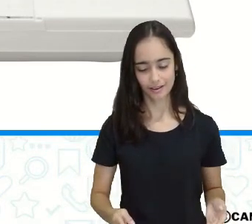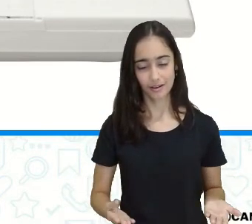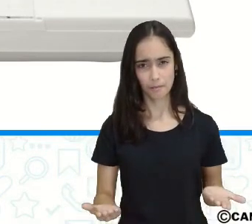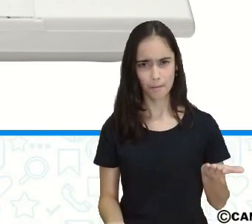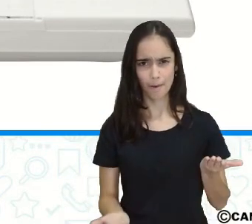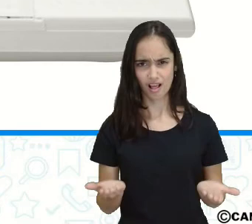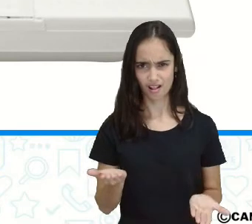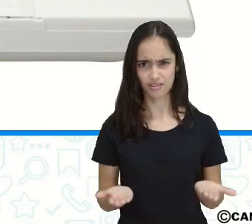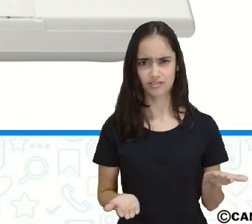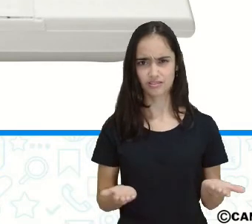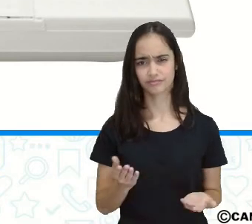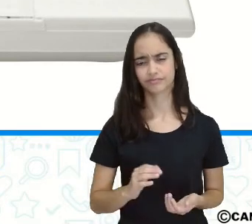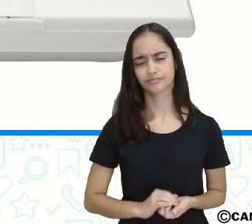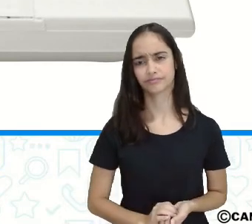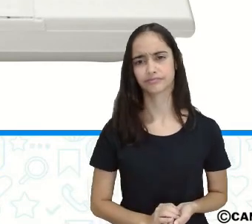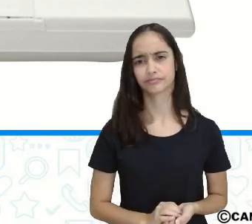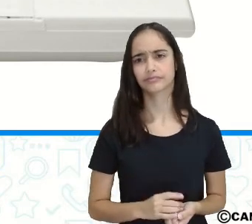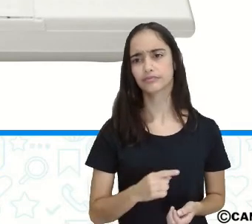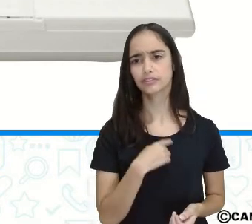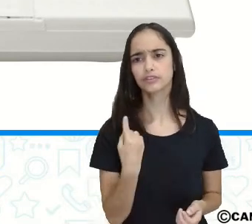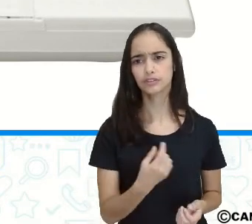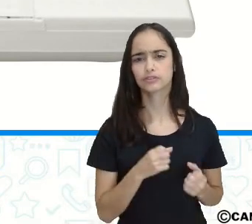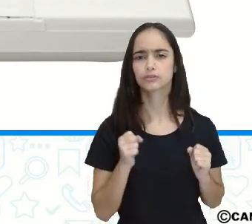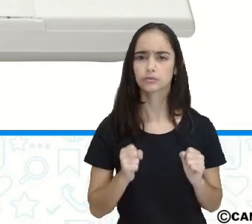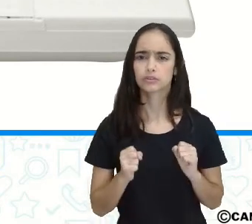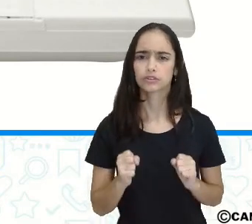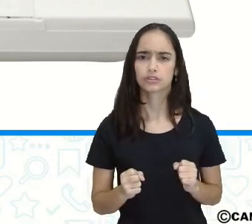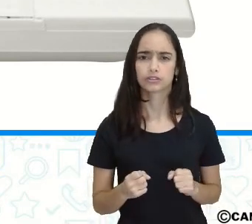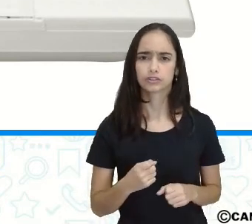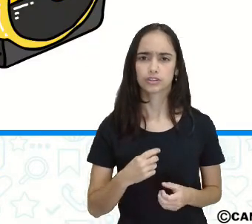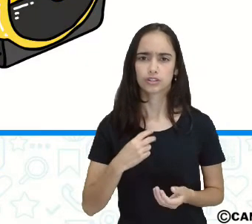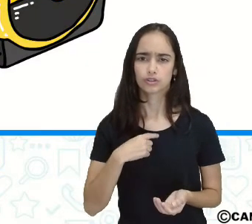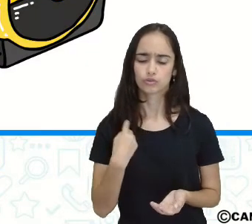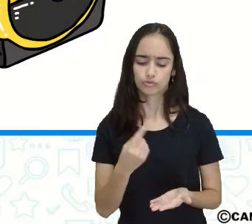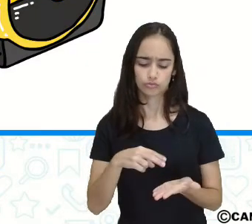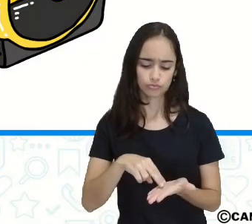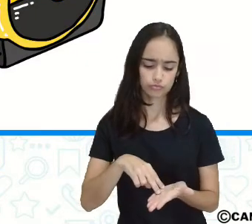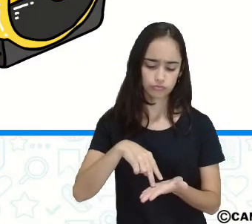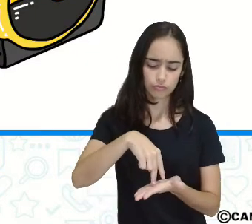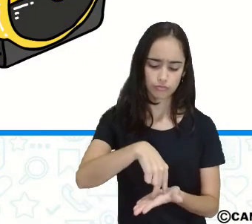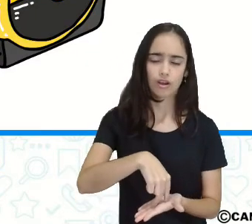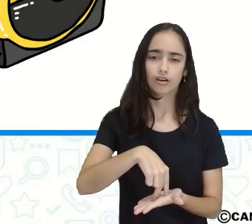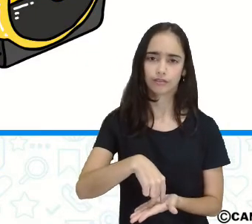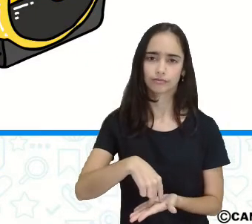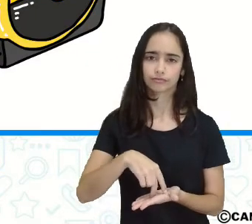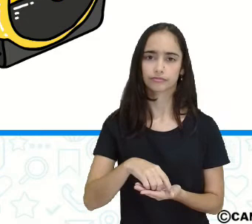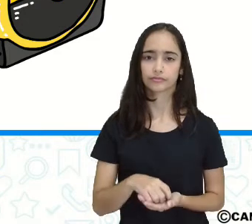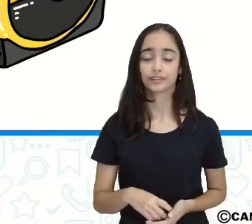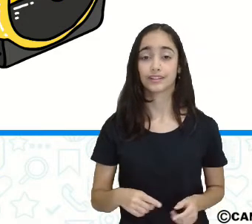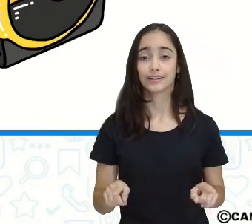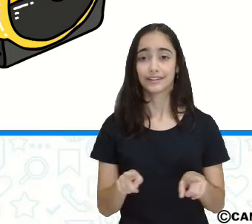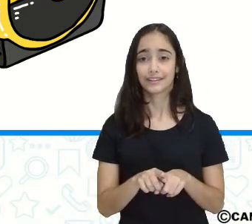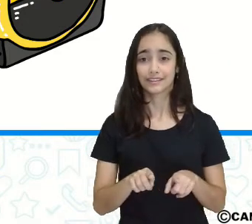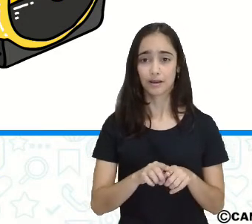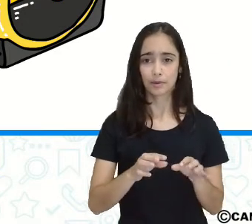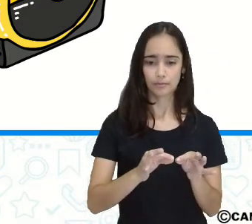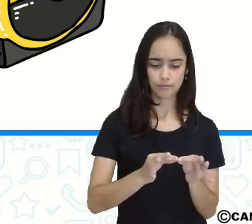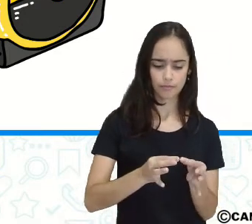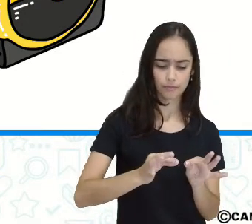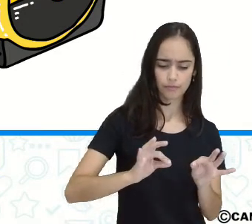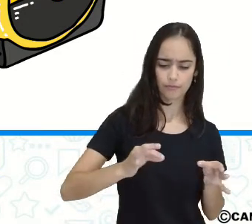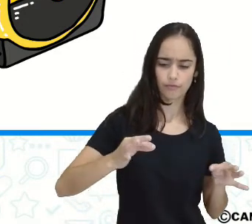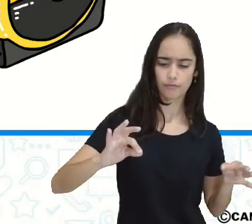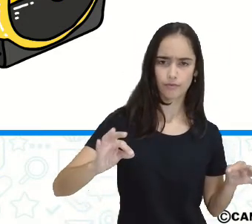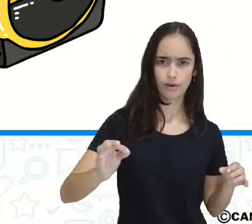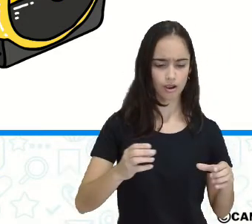pode ver a questão da massa, do peso, que geralmente a gente usa a palavra peso, né? A régua, a fita métrica, a trena